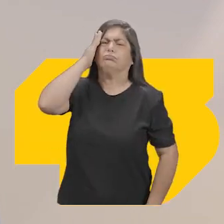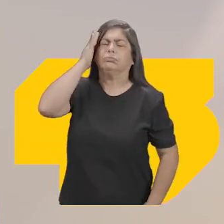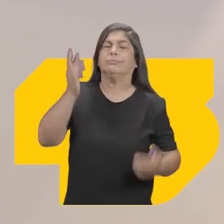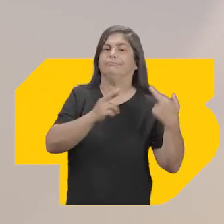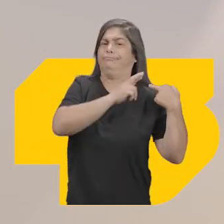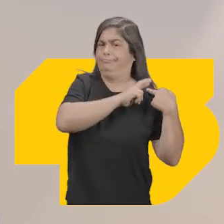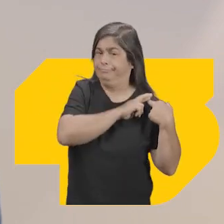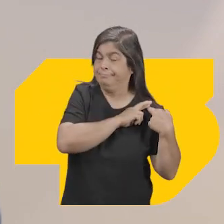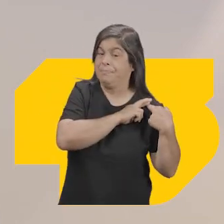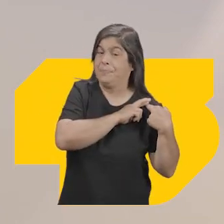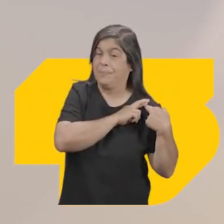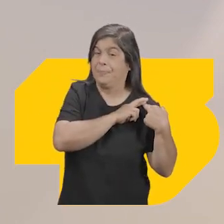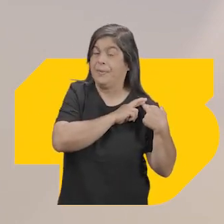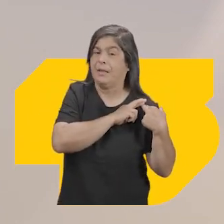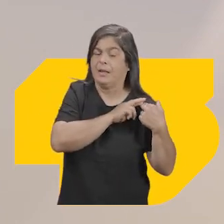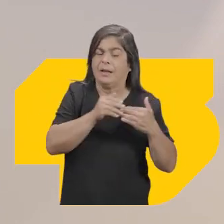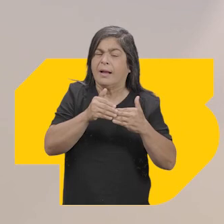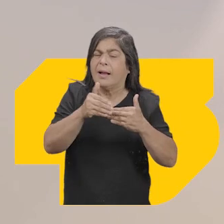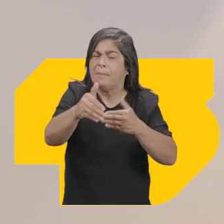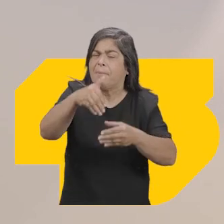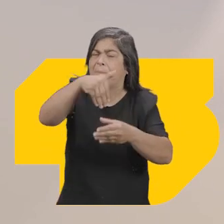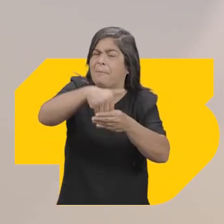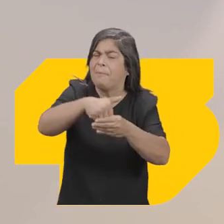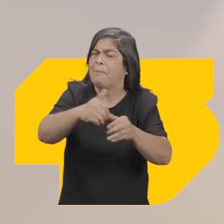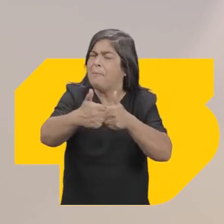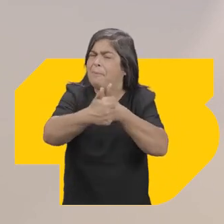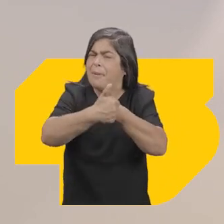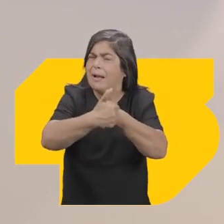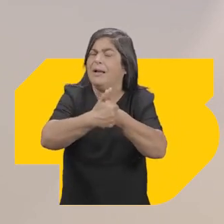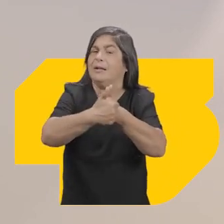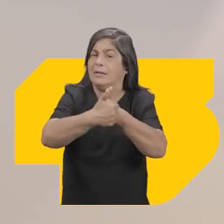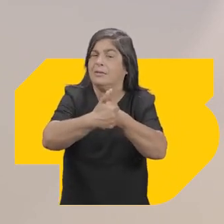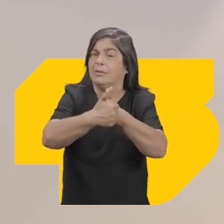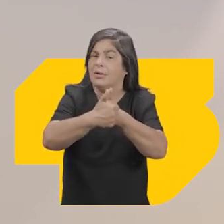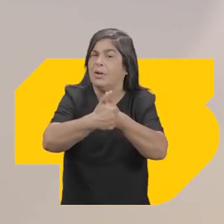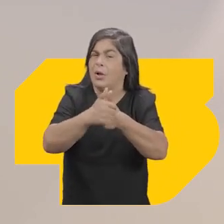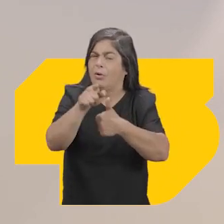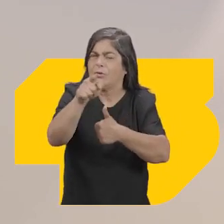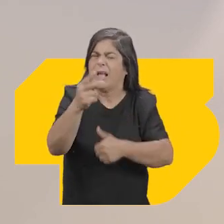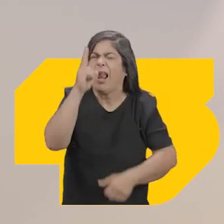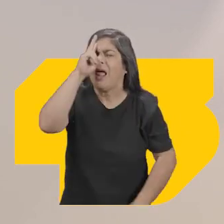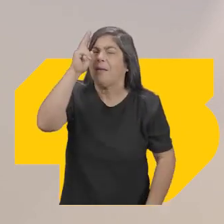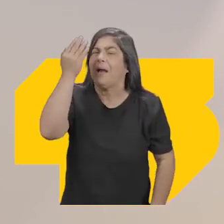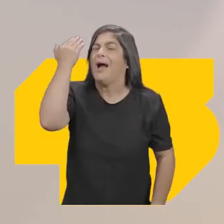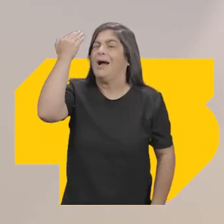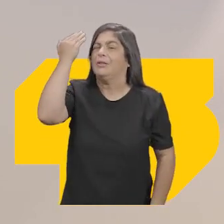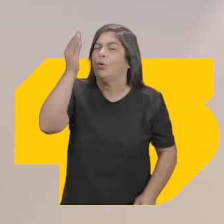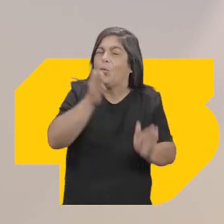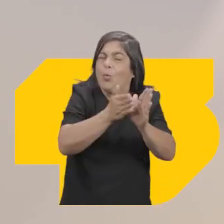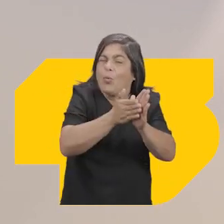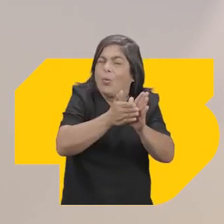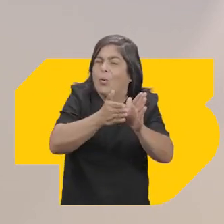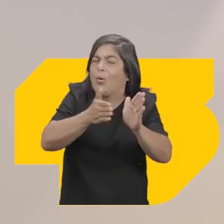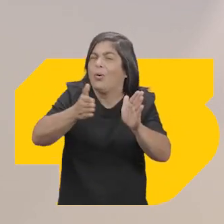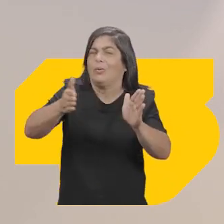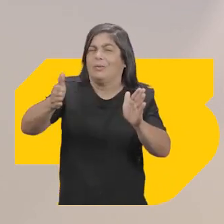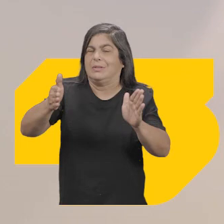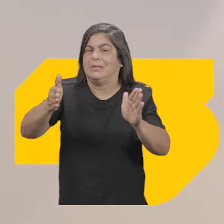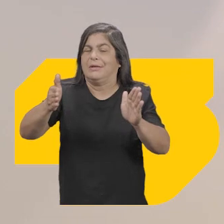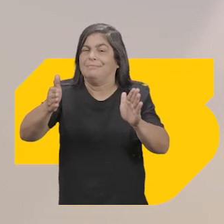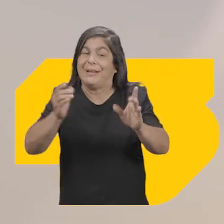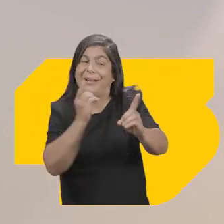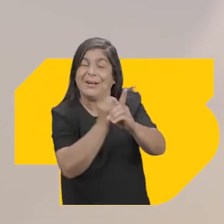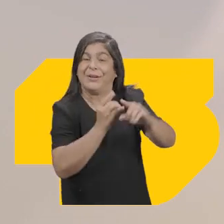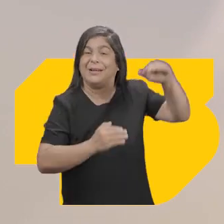que carrego. E nesse momento de reta final do primeiro turno, eu convido você a voltar comigo para o início da campanha, para o meu reencontro